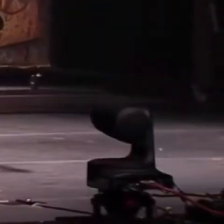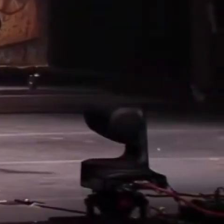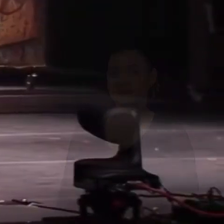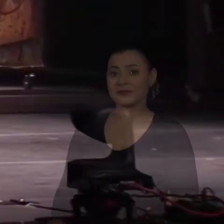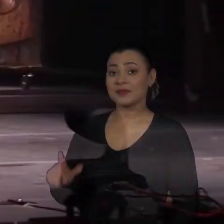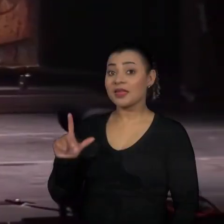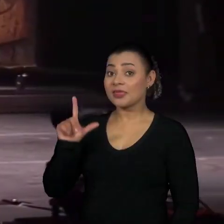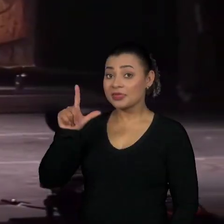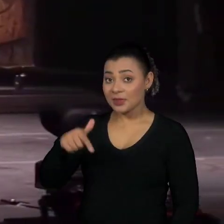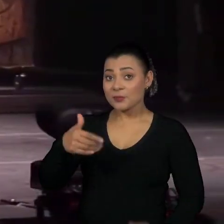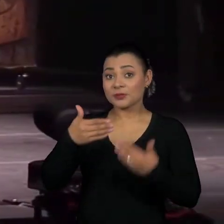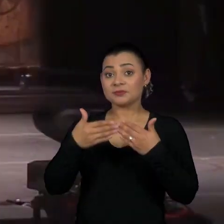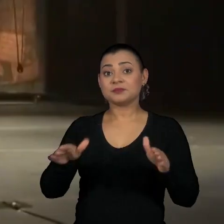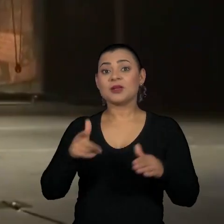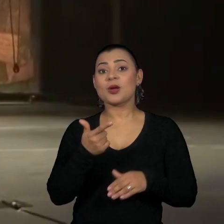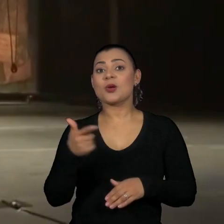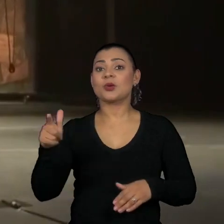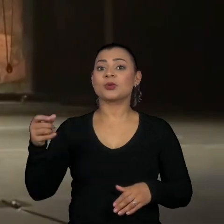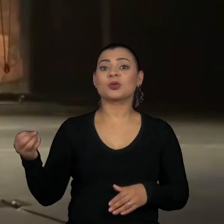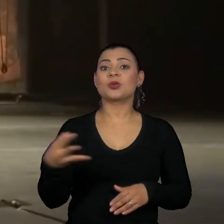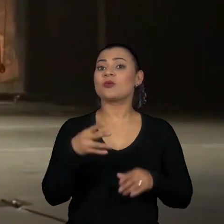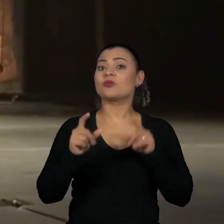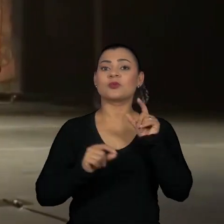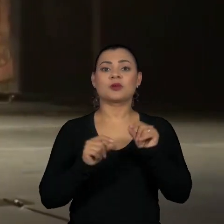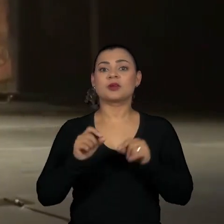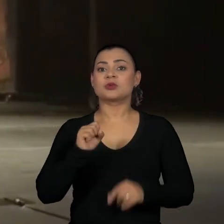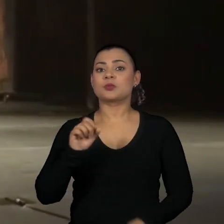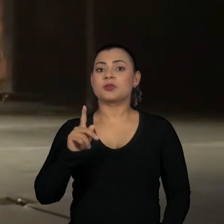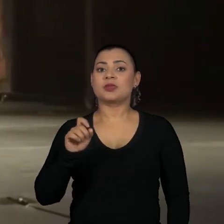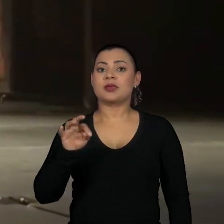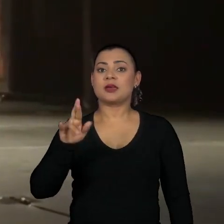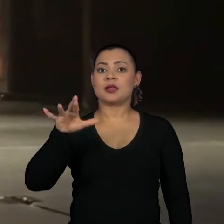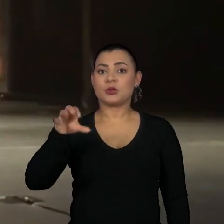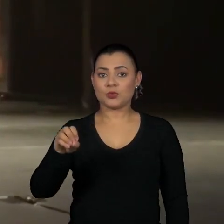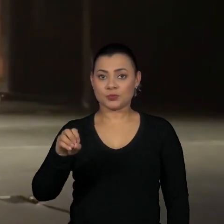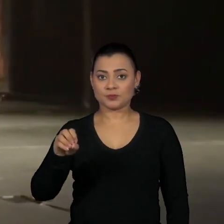Depois a gente estreia um novo espetáculo que é o Subterrâneo.